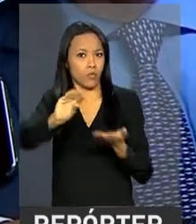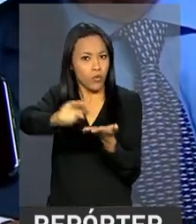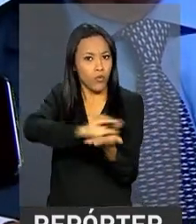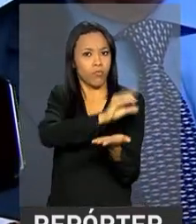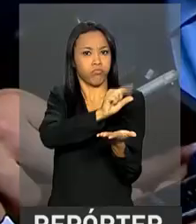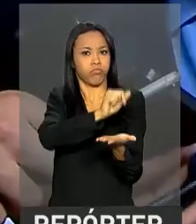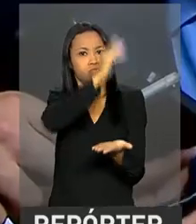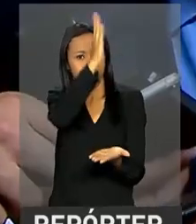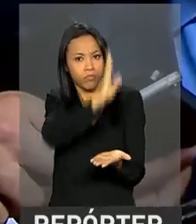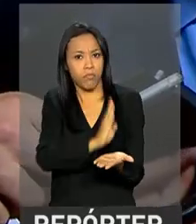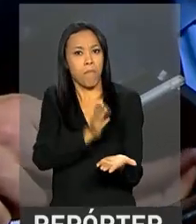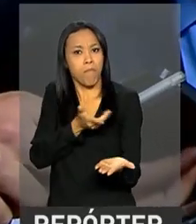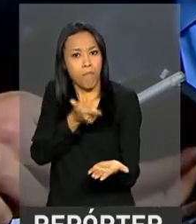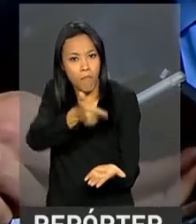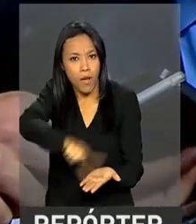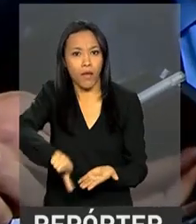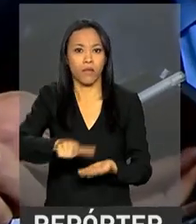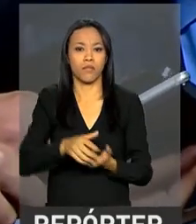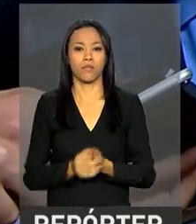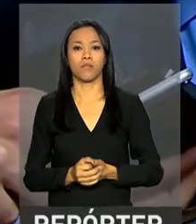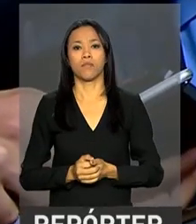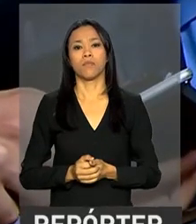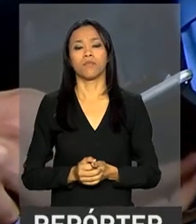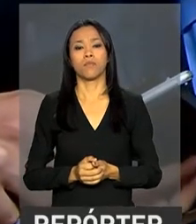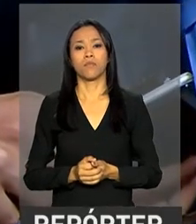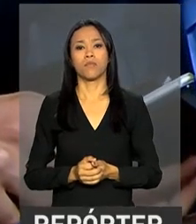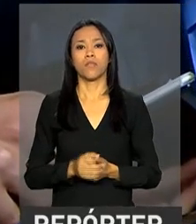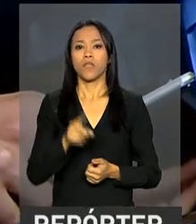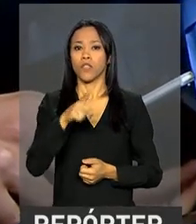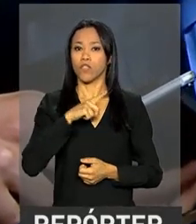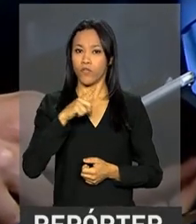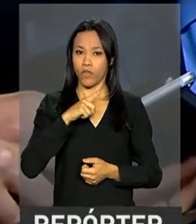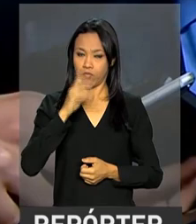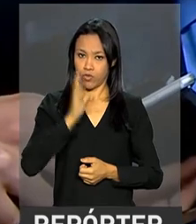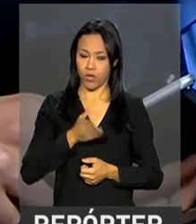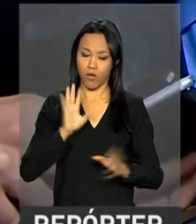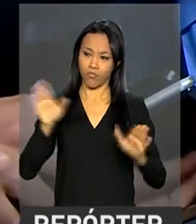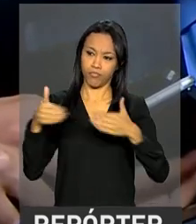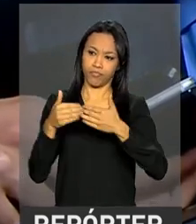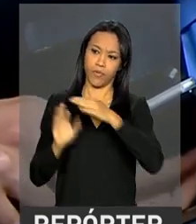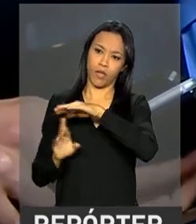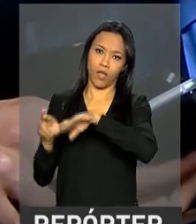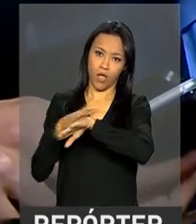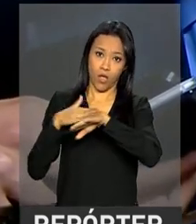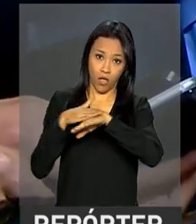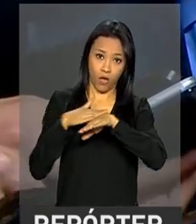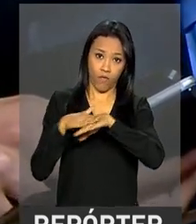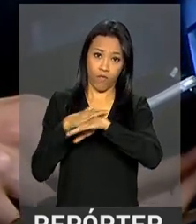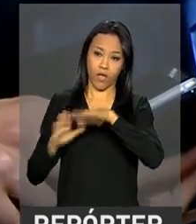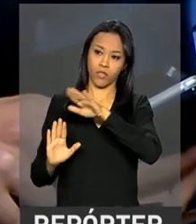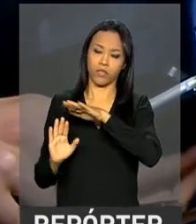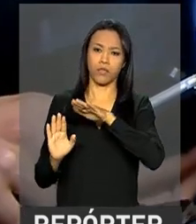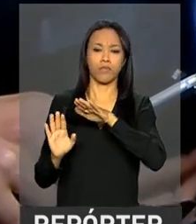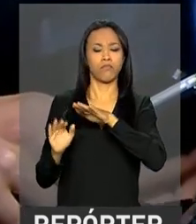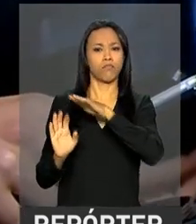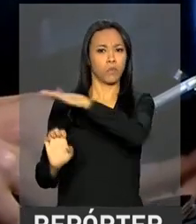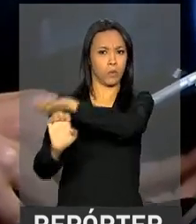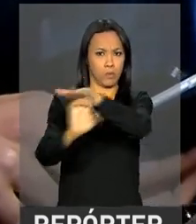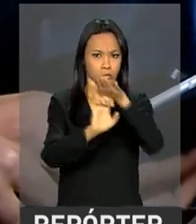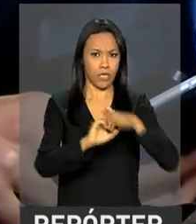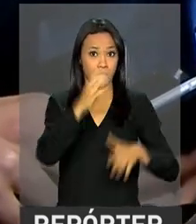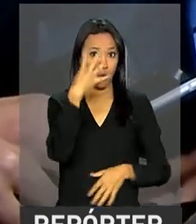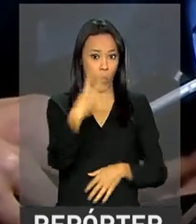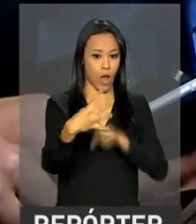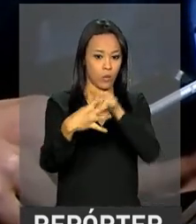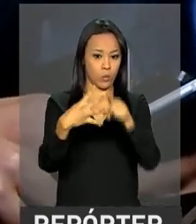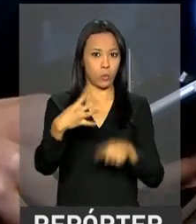no país. Nós tivemos reuniões com empresários chineses, foram 4 grandes empresas chinesas